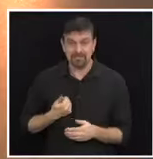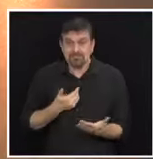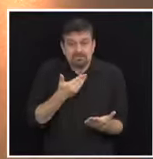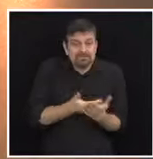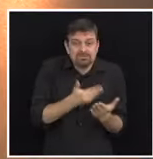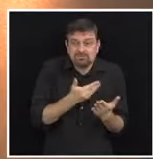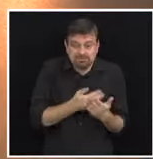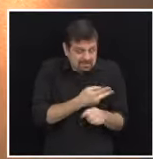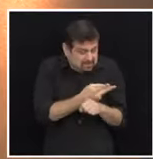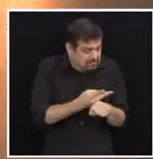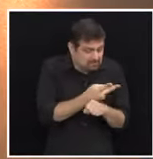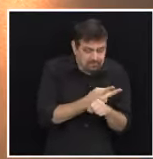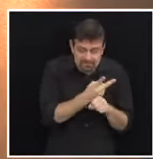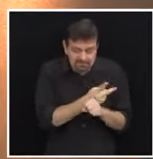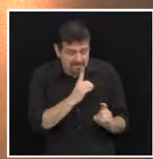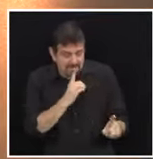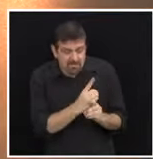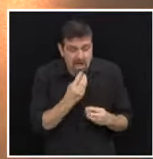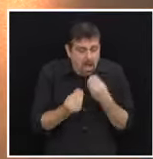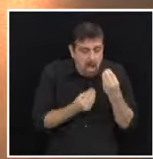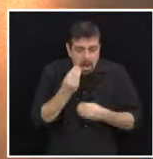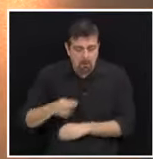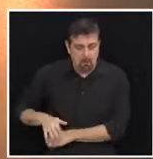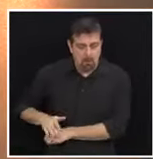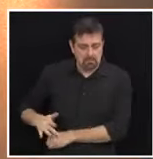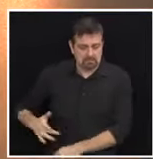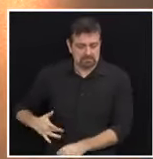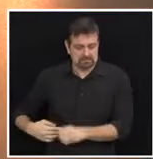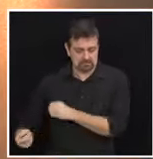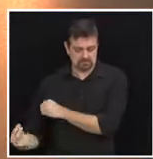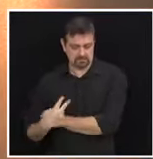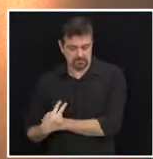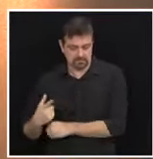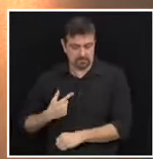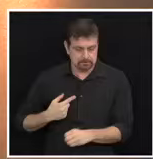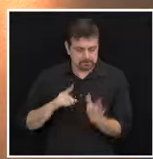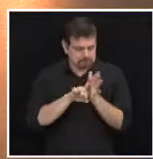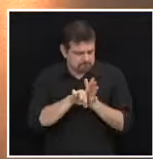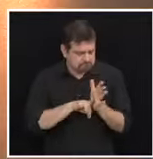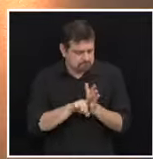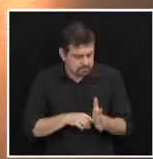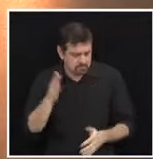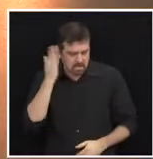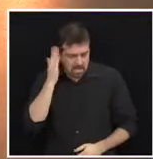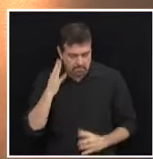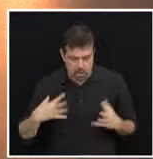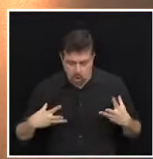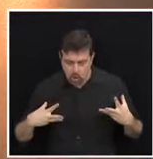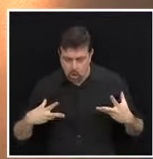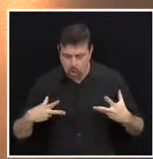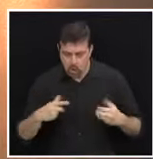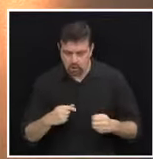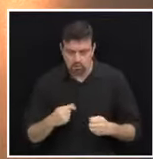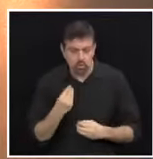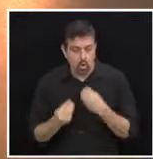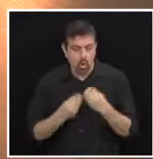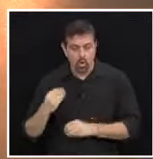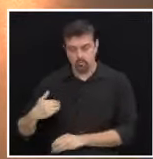respeito das hepatites e fui vendo todas as suas complicações e as